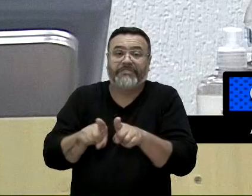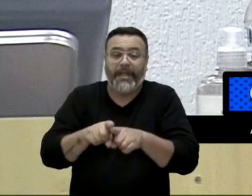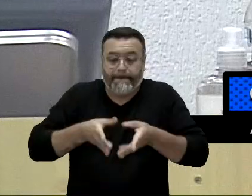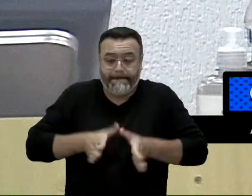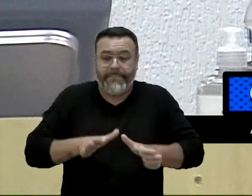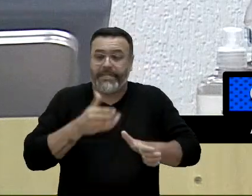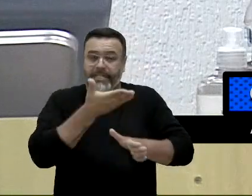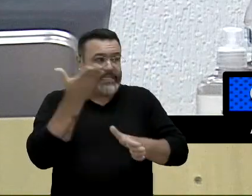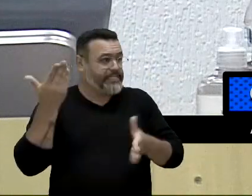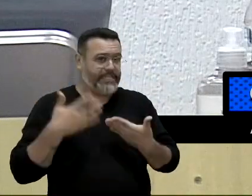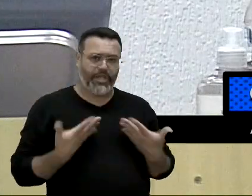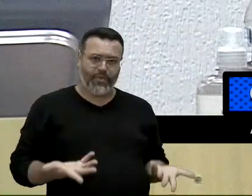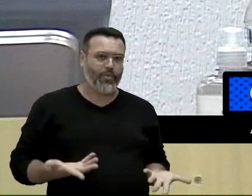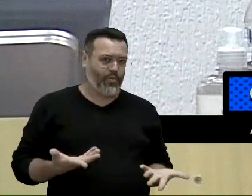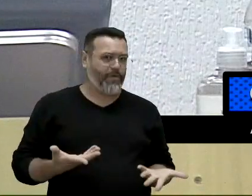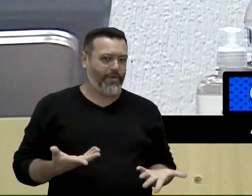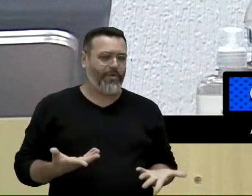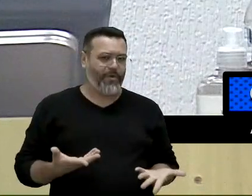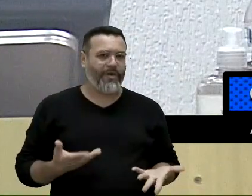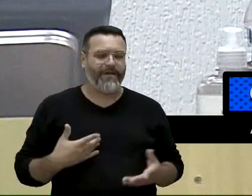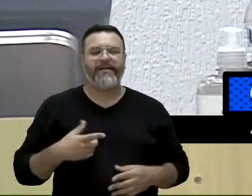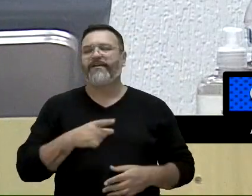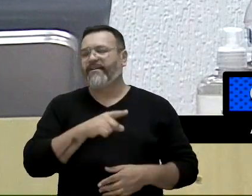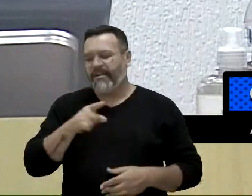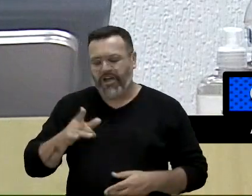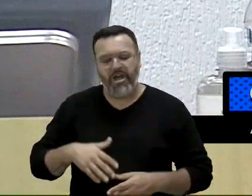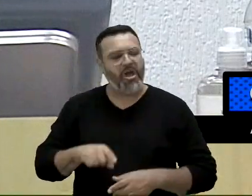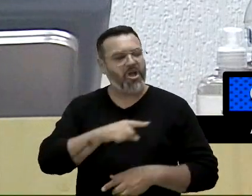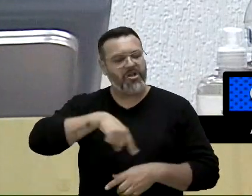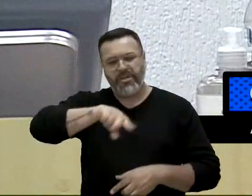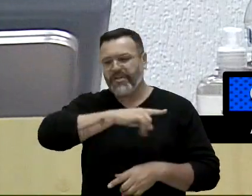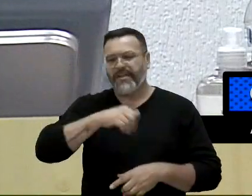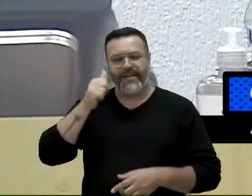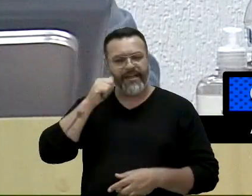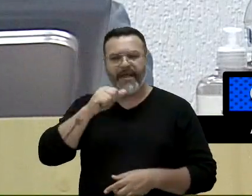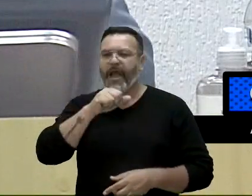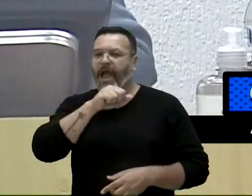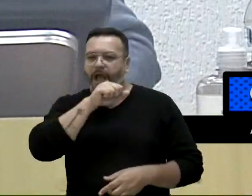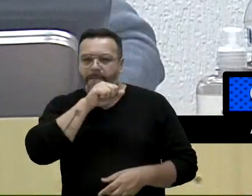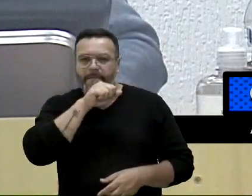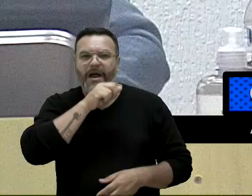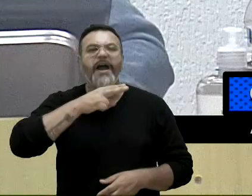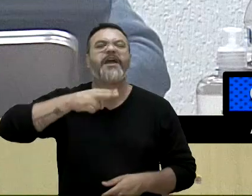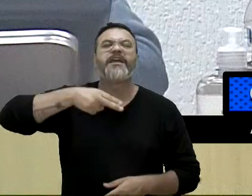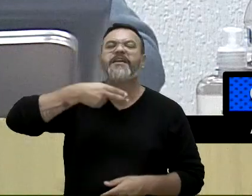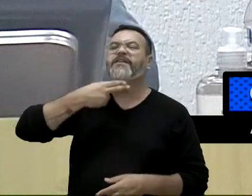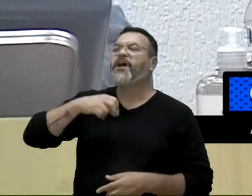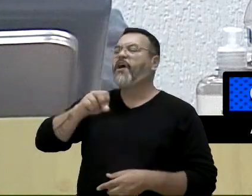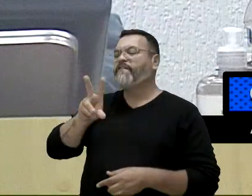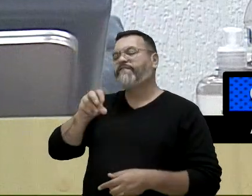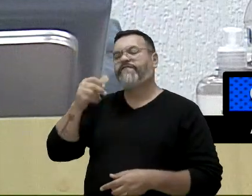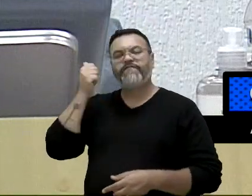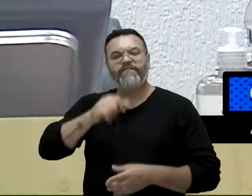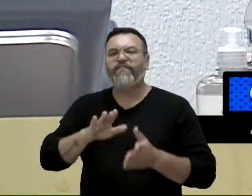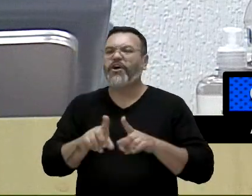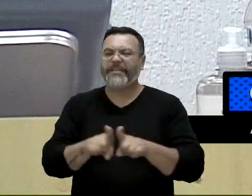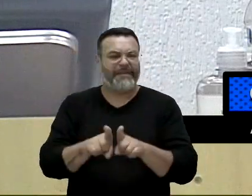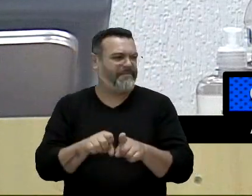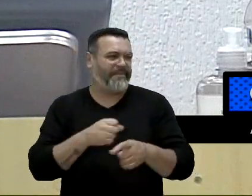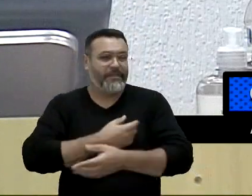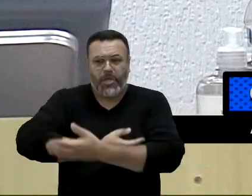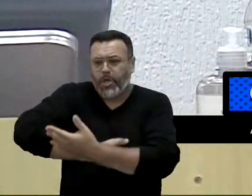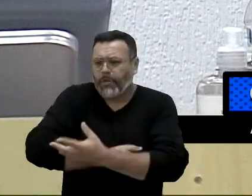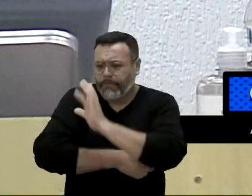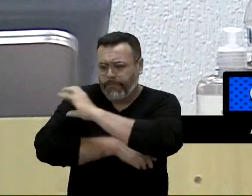de 40 deveriam fazer o mesmo, gente. A gente é mãe e vó, a gente é bobona, a gente não pega o vento quente. Eu já ponho touca